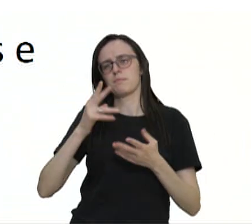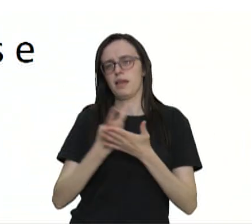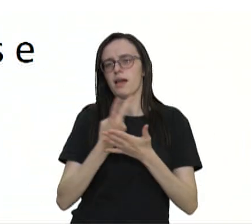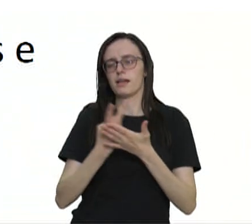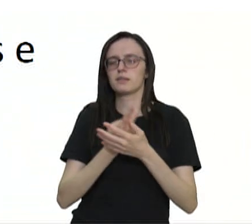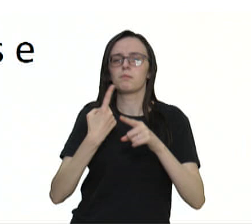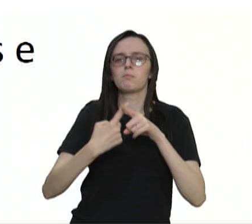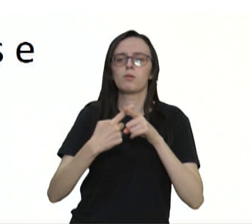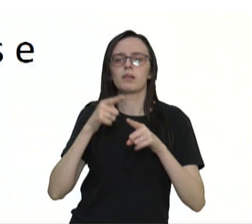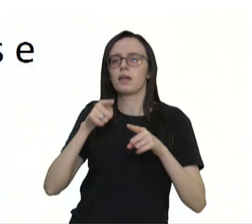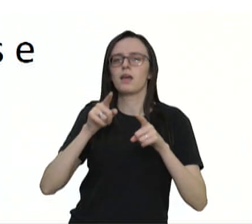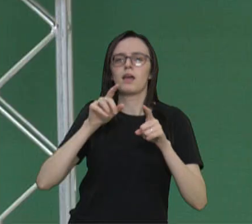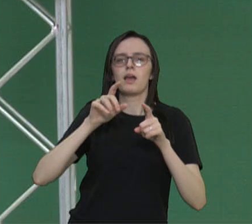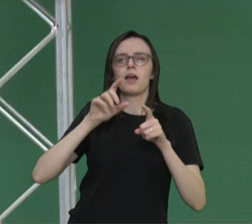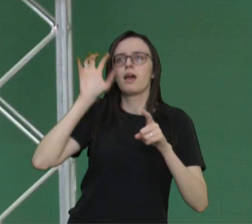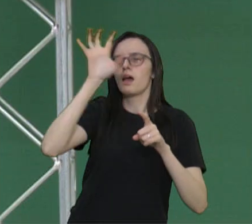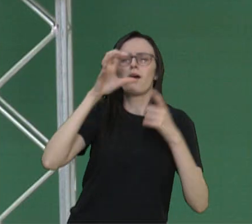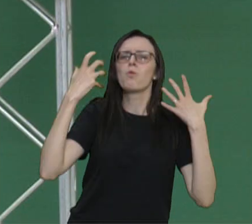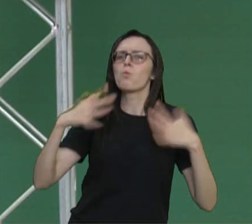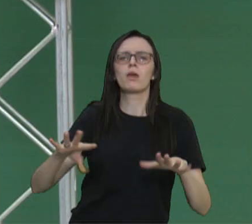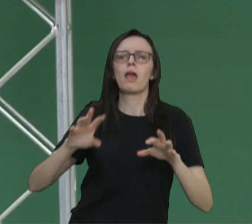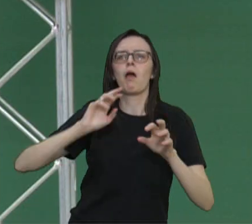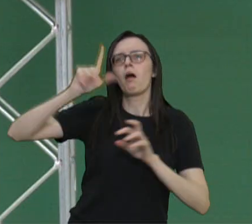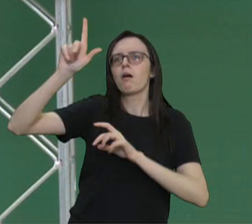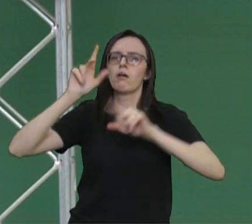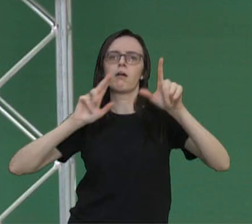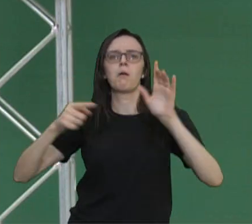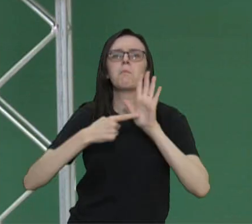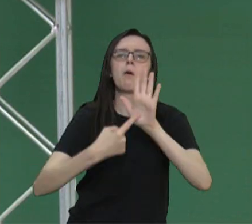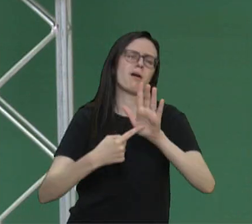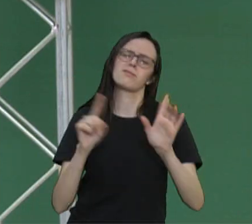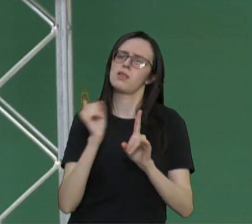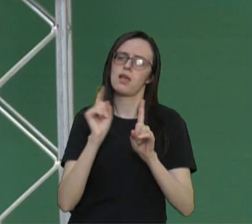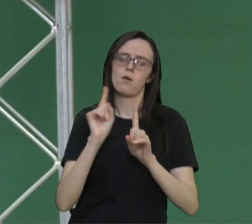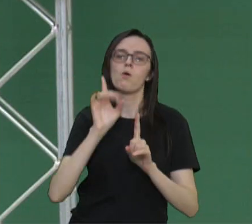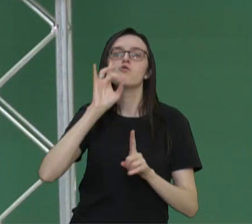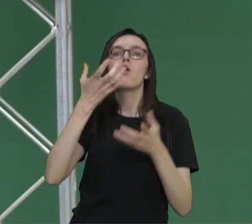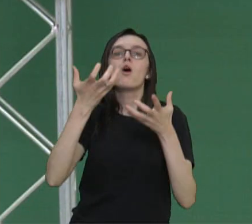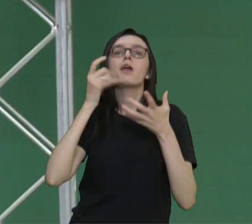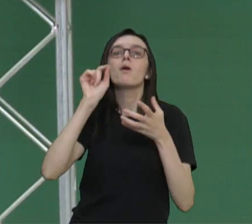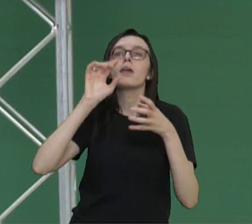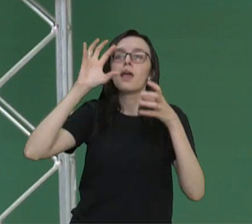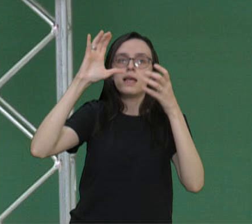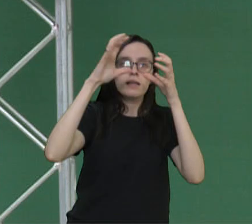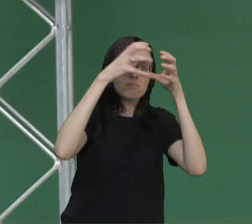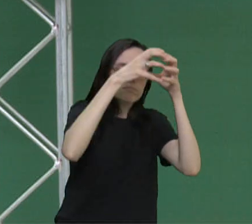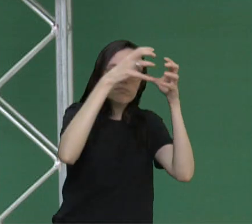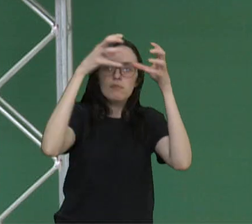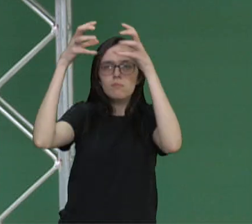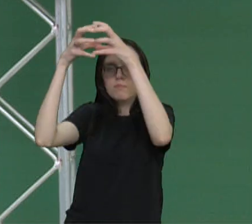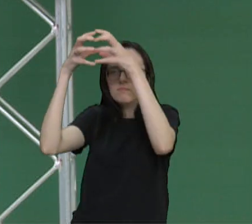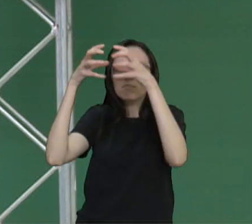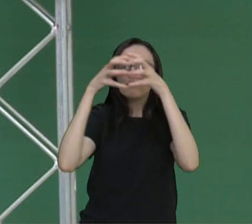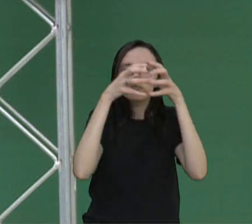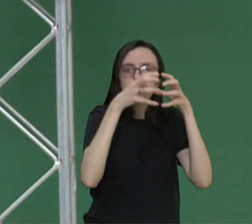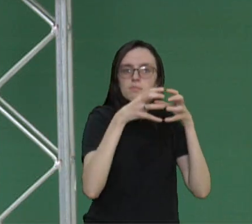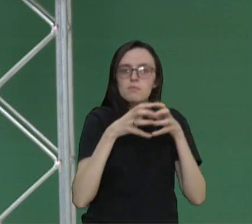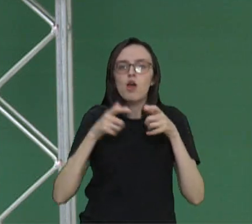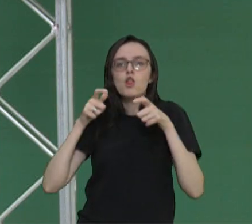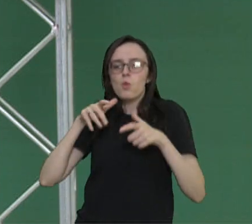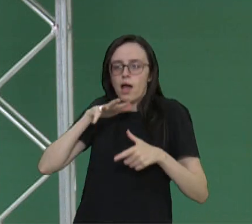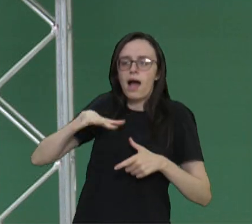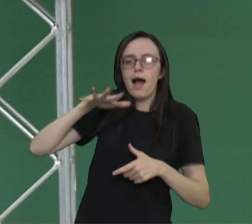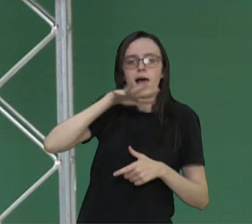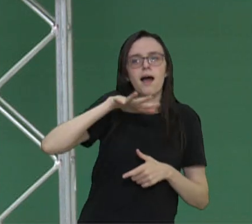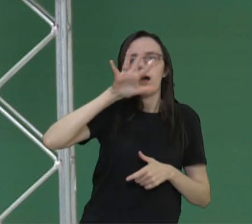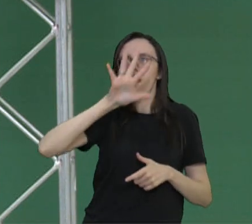errada, porque a regionalização ela não quer aumentar as diferenças regionais, ela apenas agrupa algumas áreas, né?